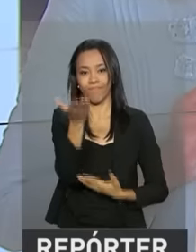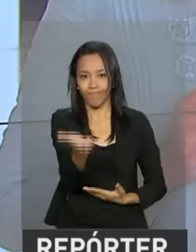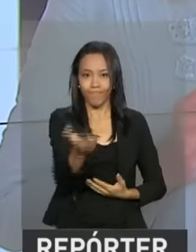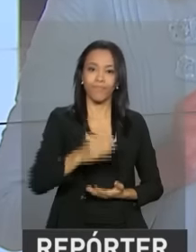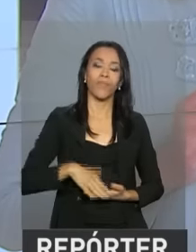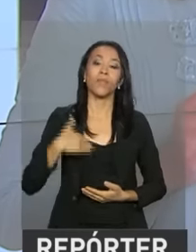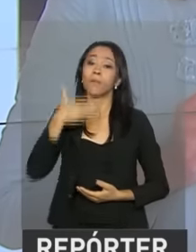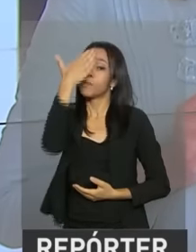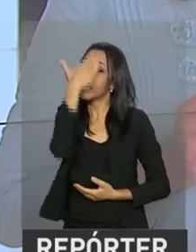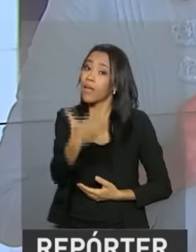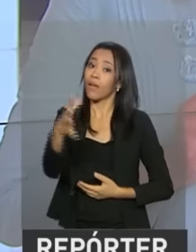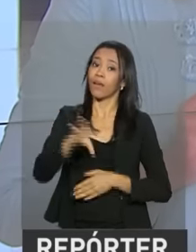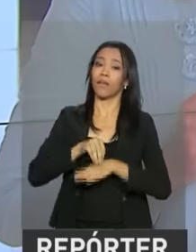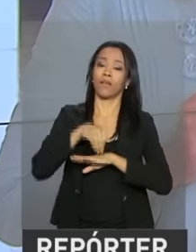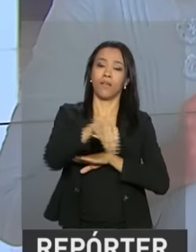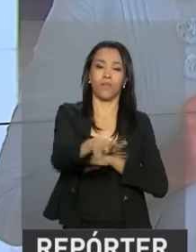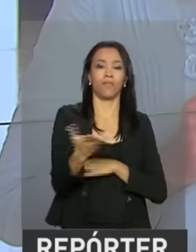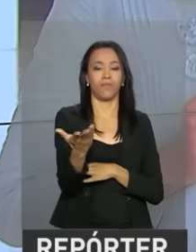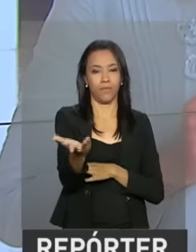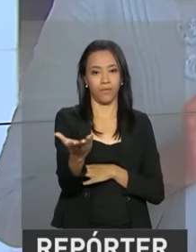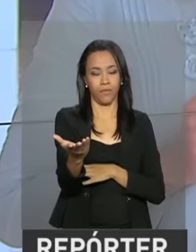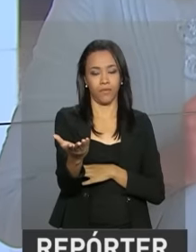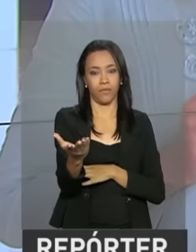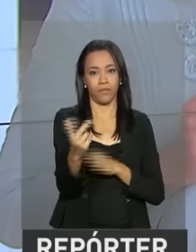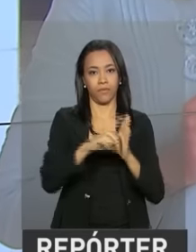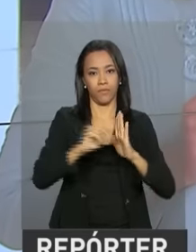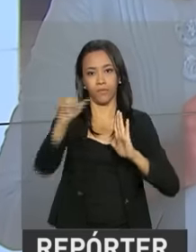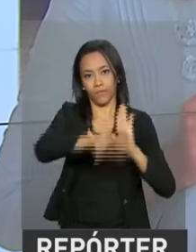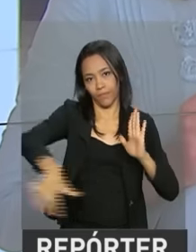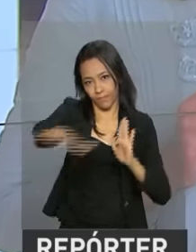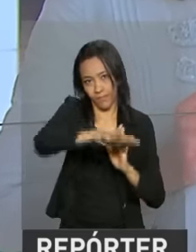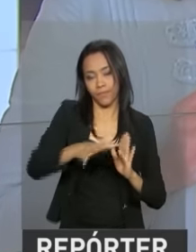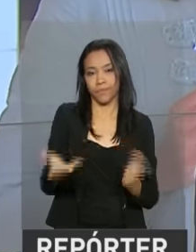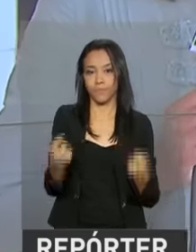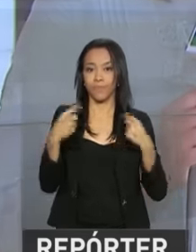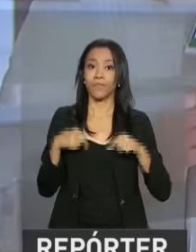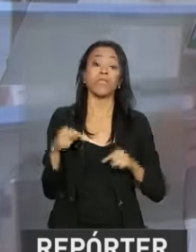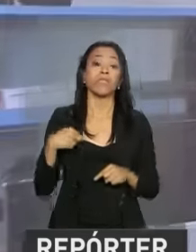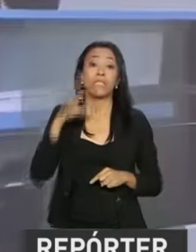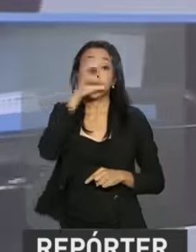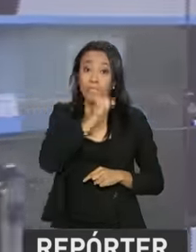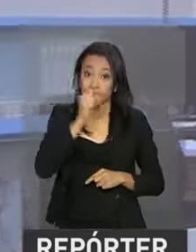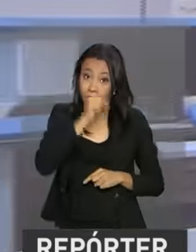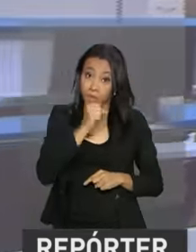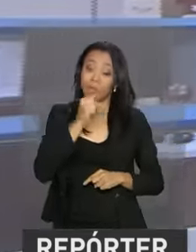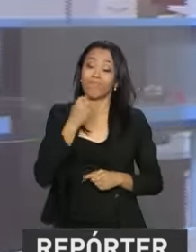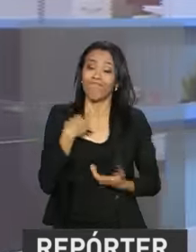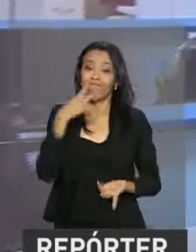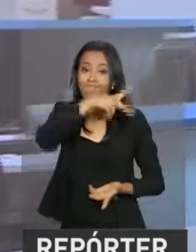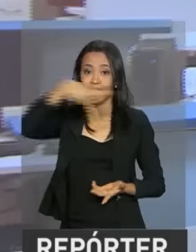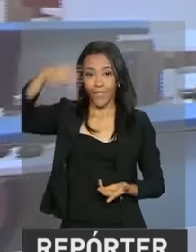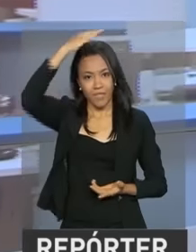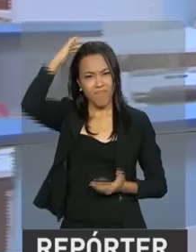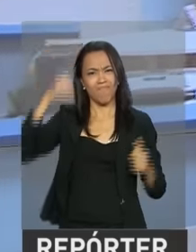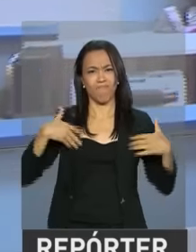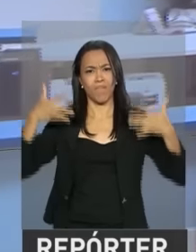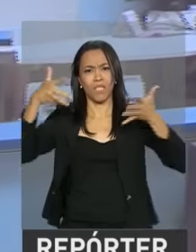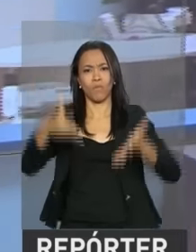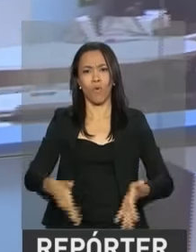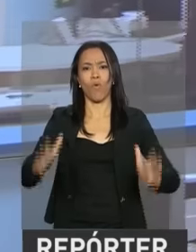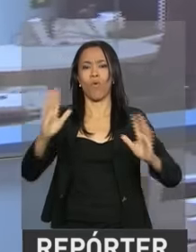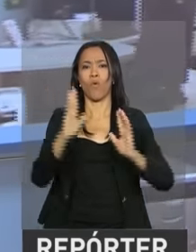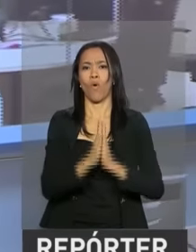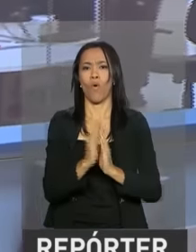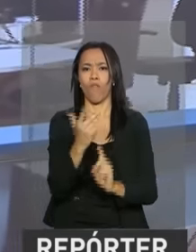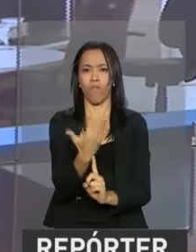obrigado ta pelas suas informações aí no aí do Palácio do Planalto E no sábado o presidente Michel Temer participou do velório das vítimas